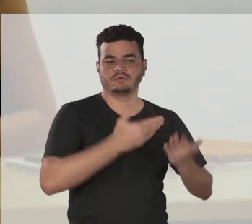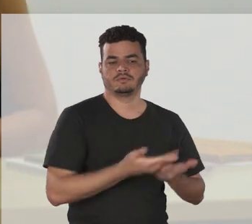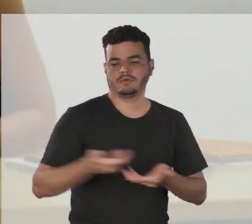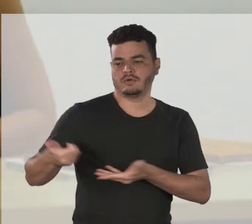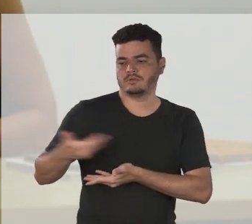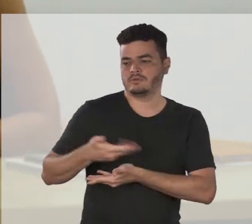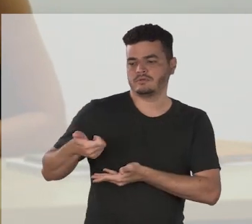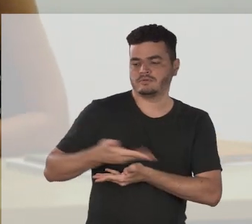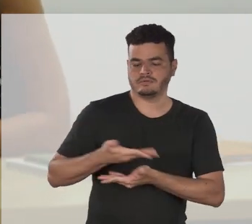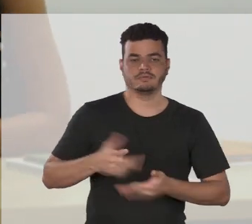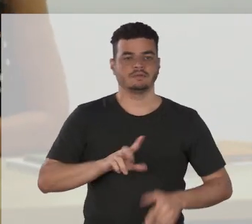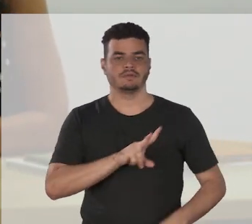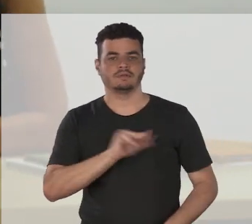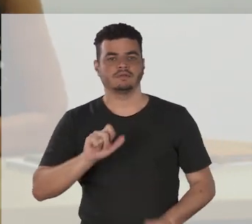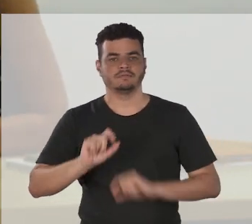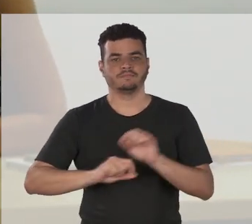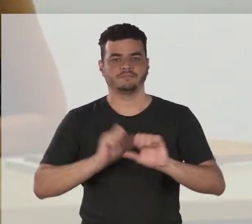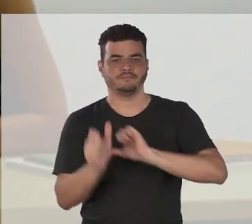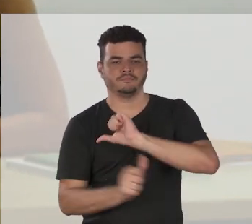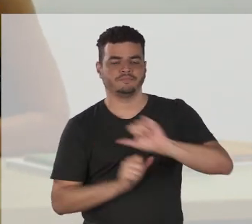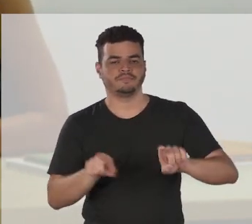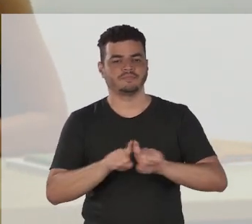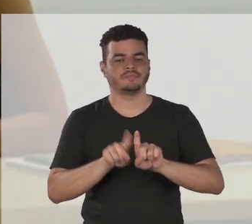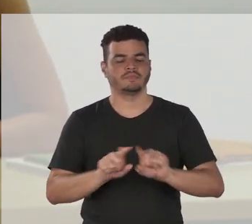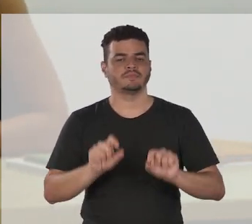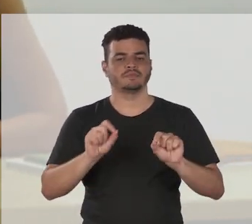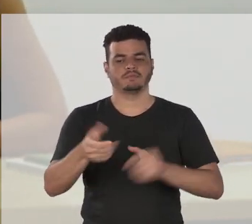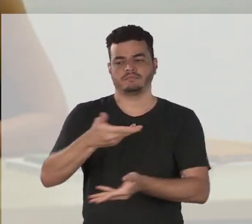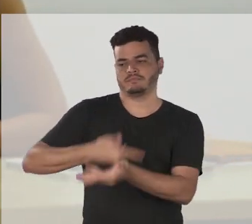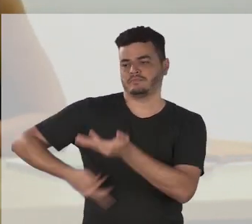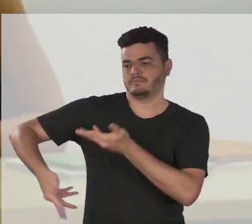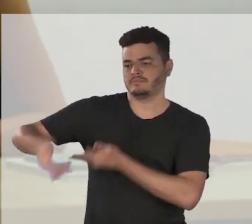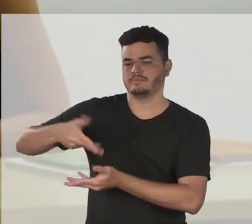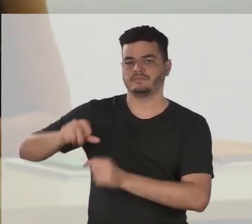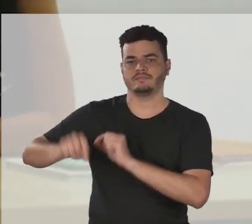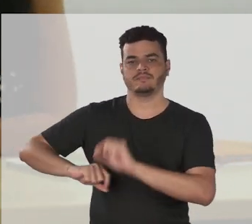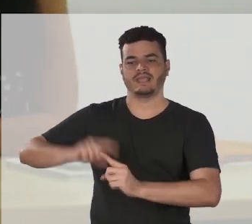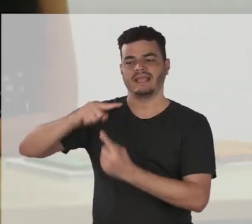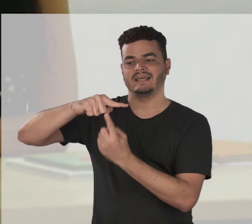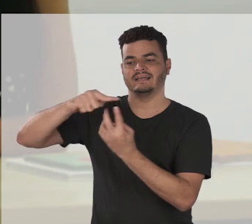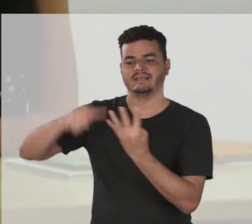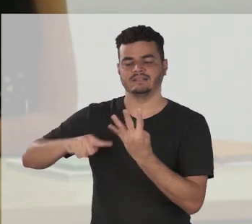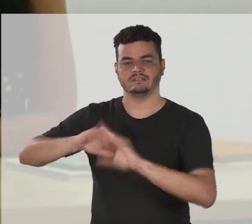históricos, vão mudando em relação também com os modelos de ensino.